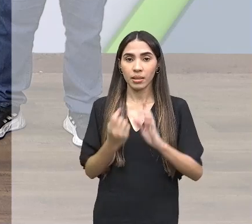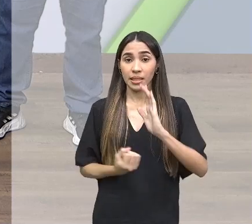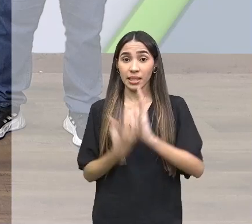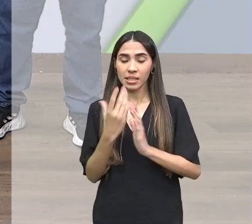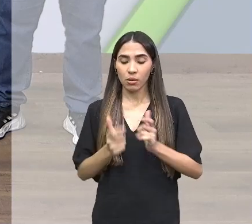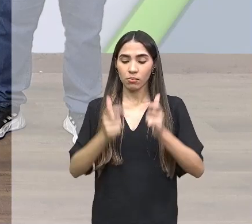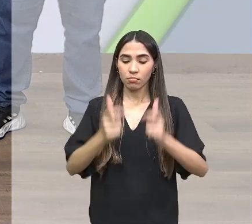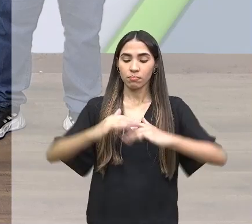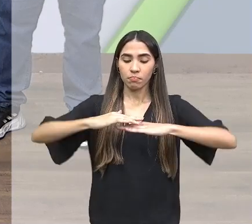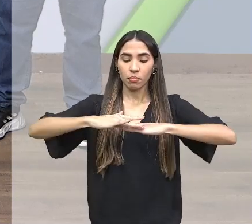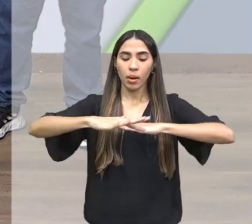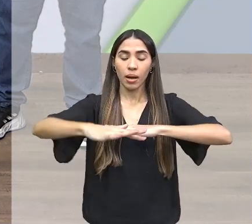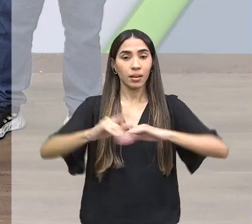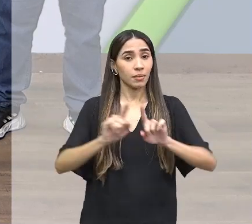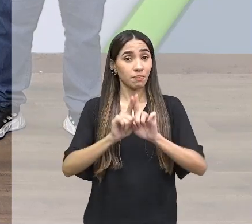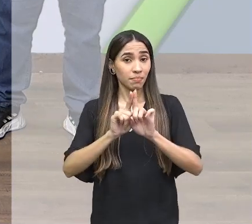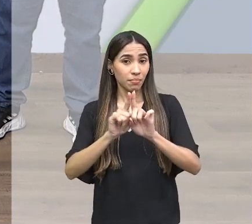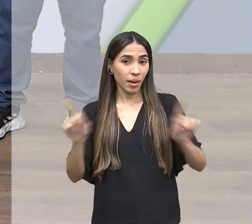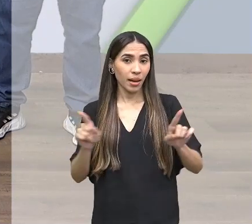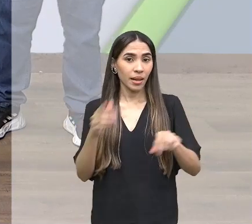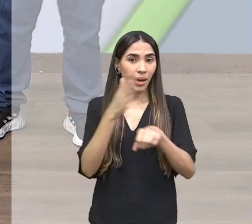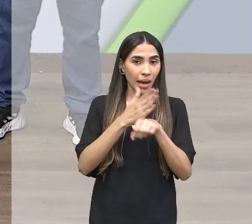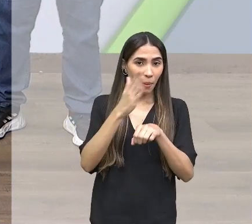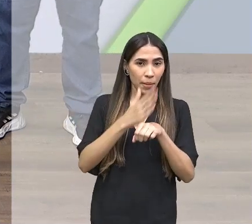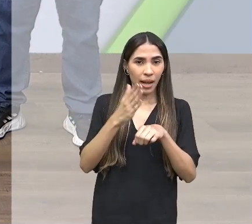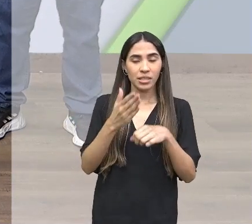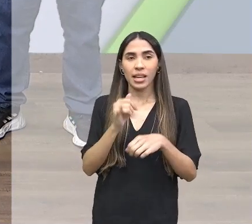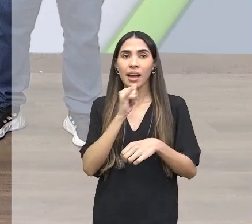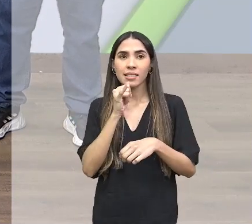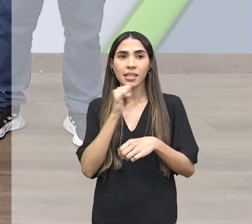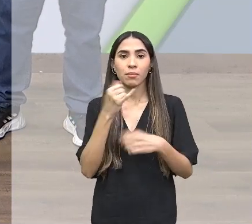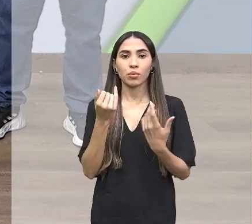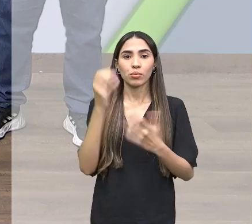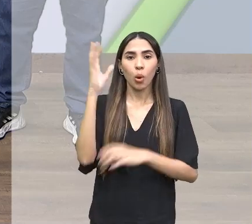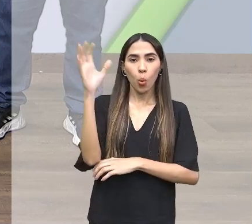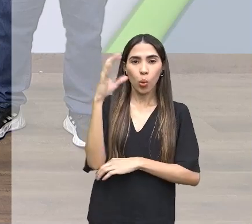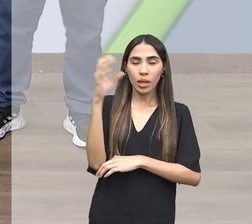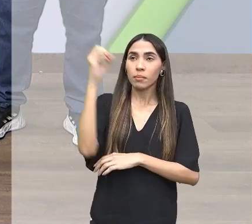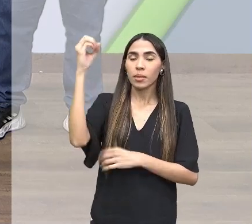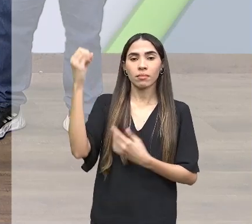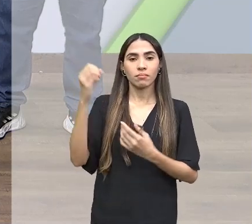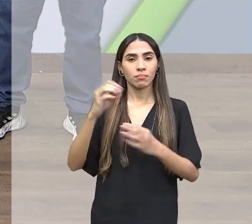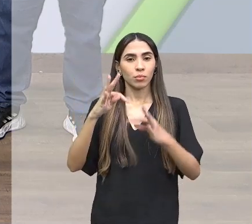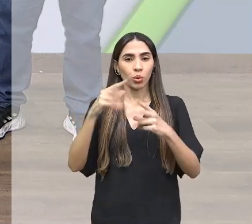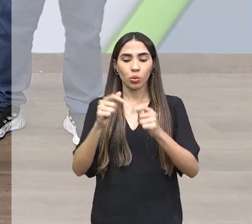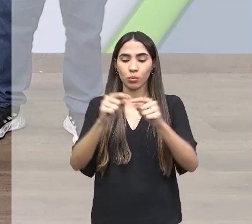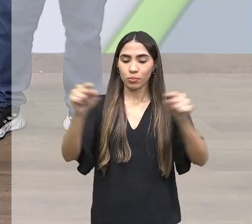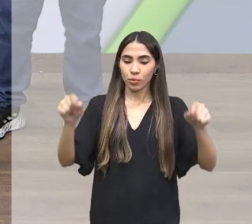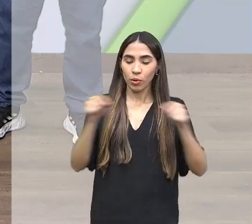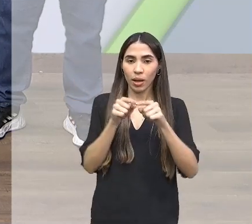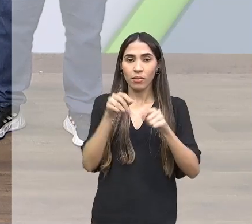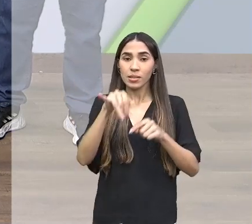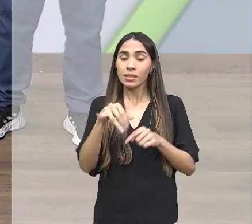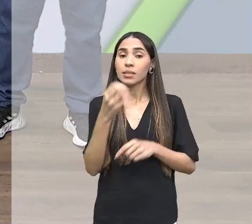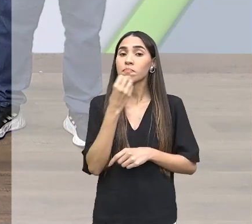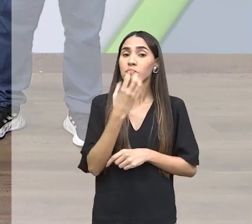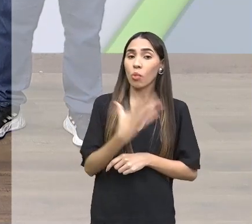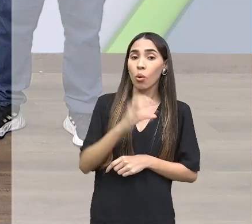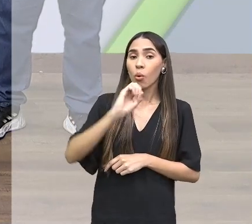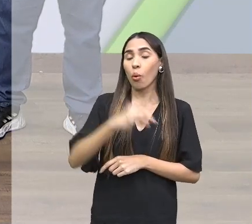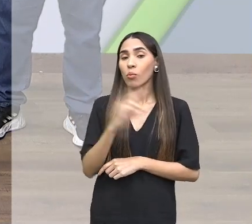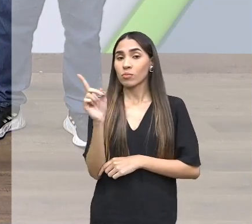instalação. Mas, claro, a dinâmica do clima do local, o terreno, tudo isso vai indicar se vale a pena ou